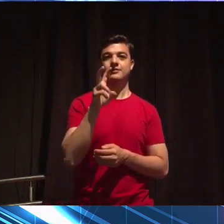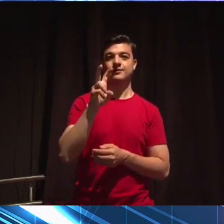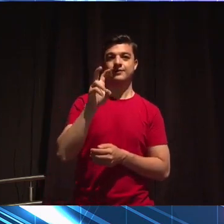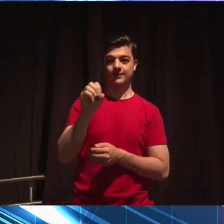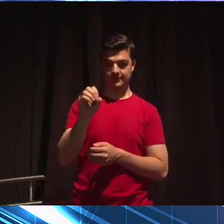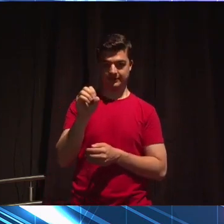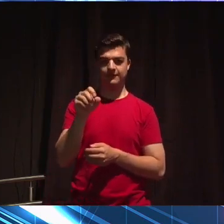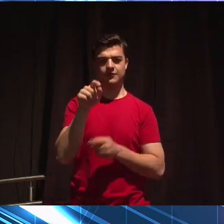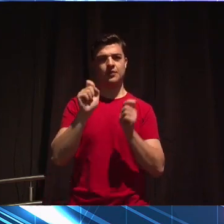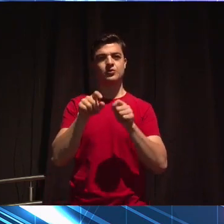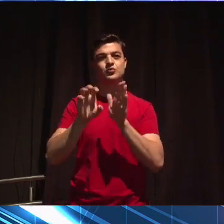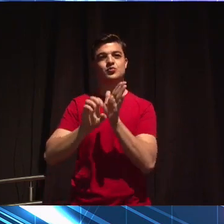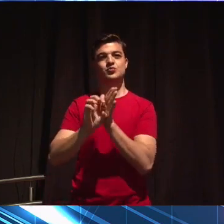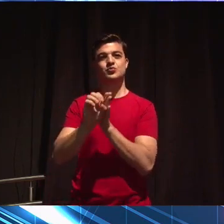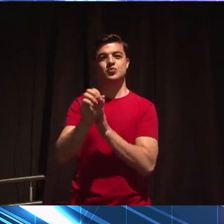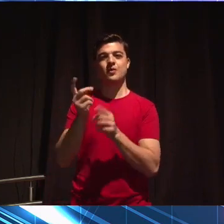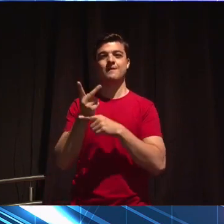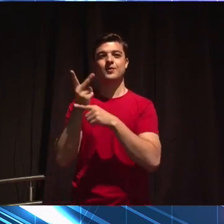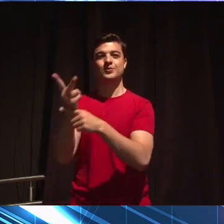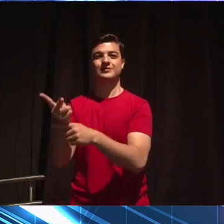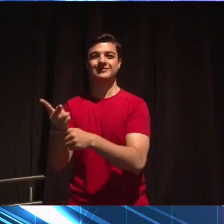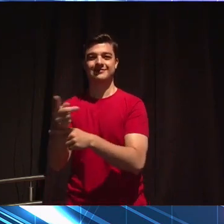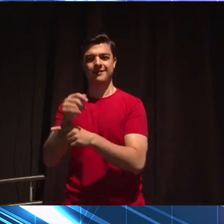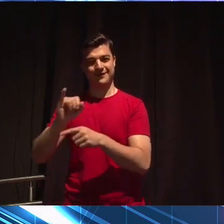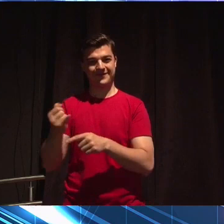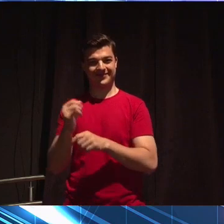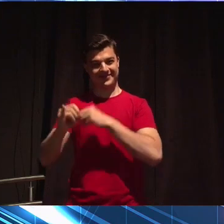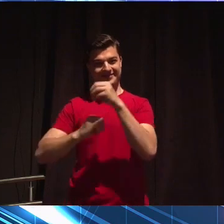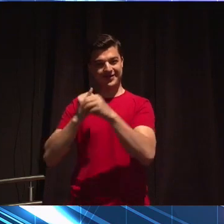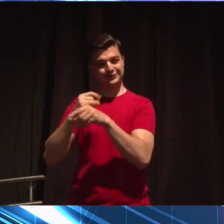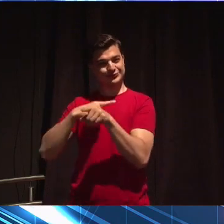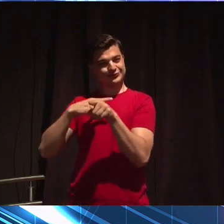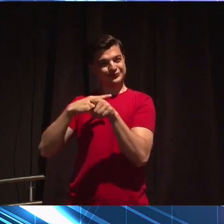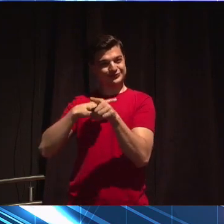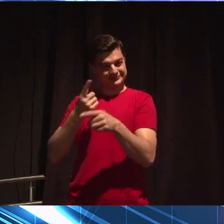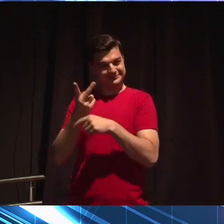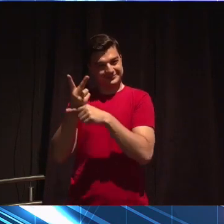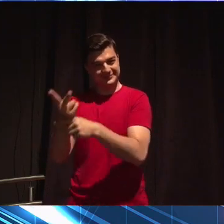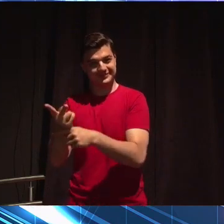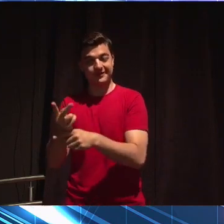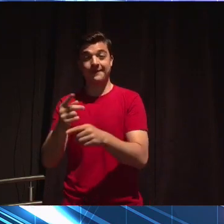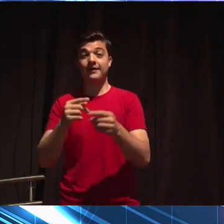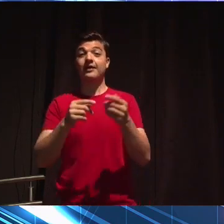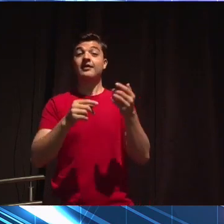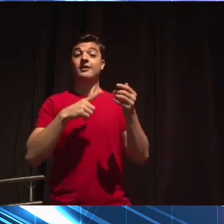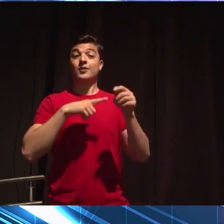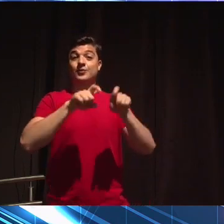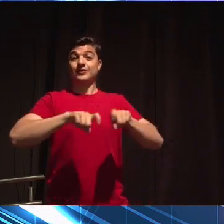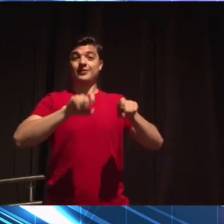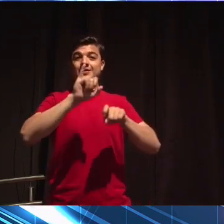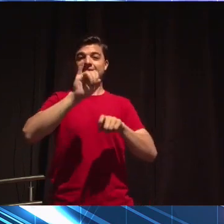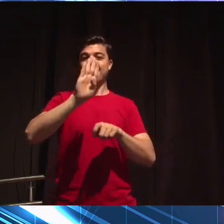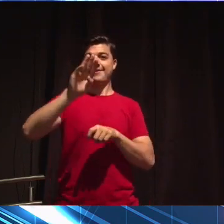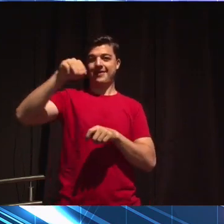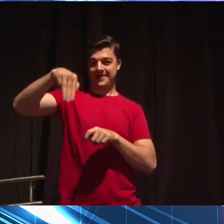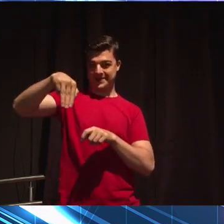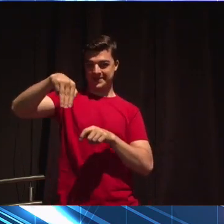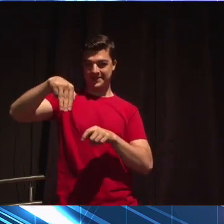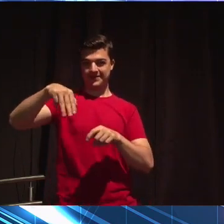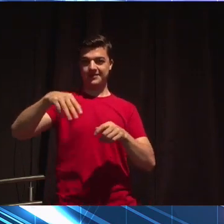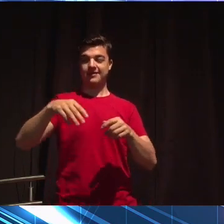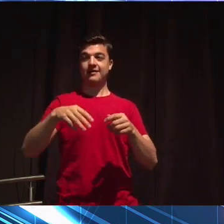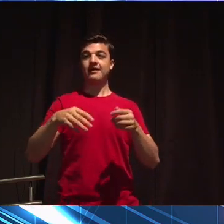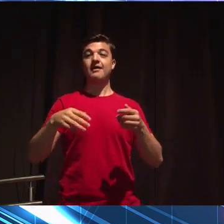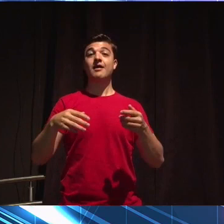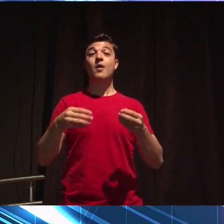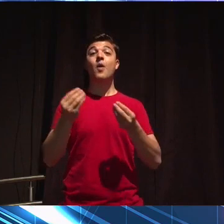se você pesquisar IBM 350 e procurar em imagens no Google, você vai ver o pessoal carregando um caminhão, um avião, né, tentando colocar um dispositivo de